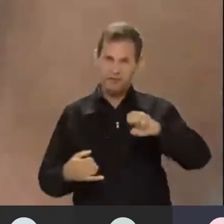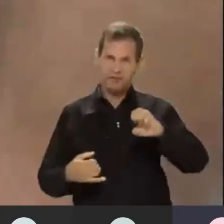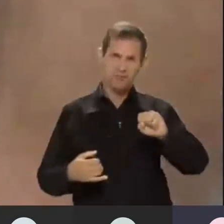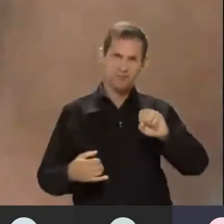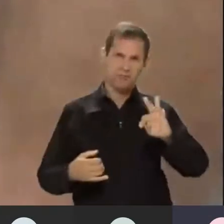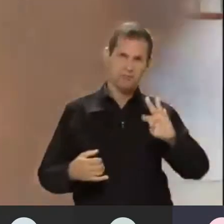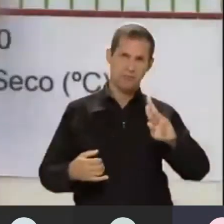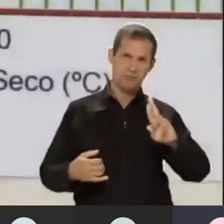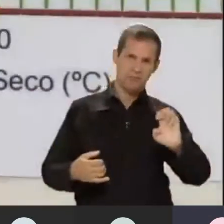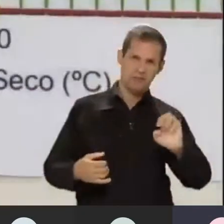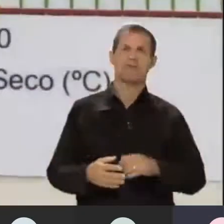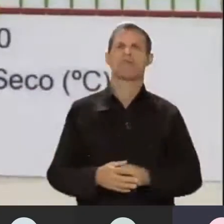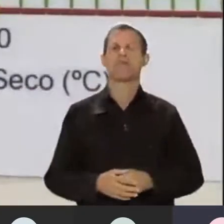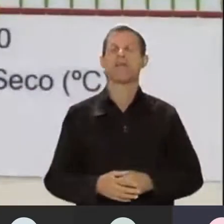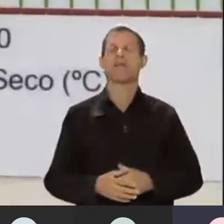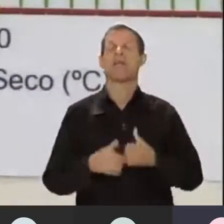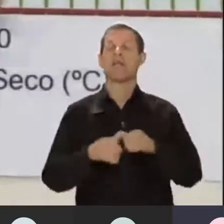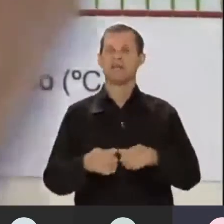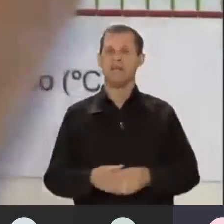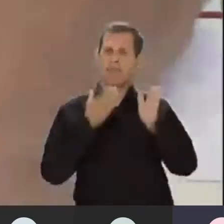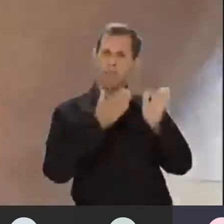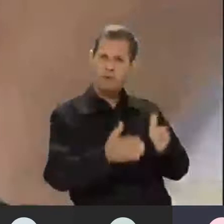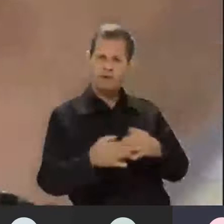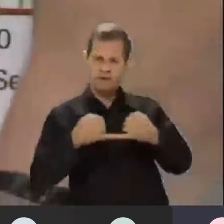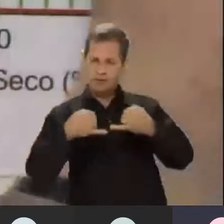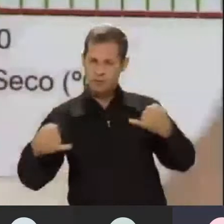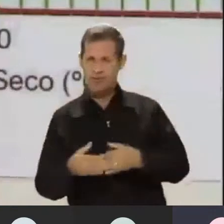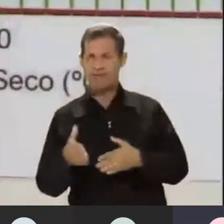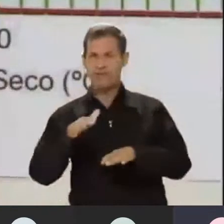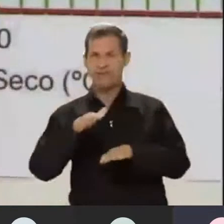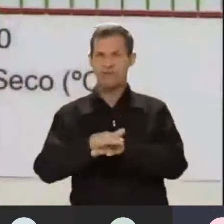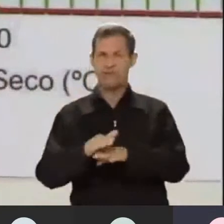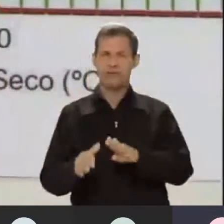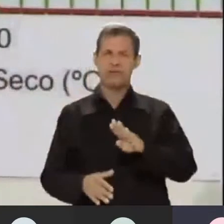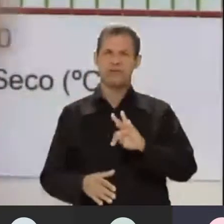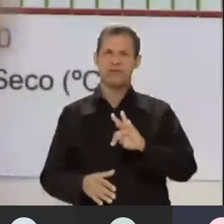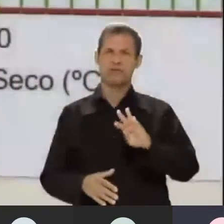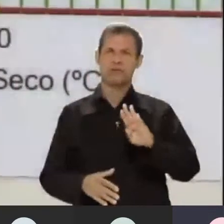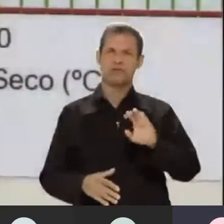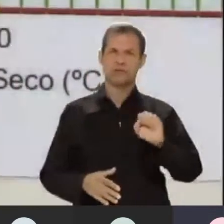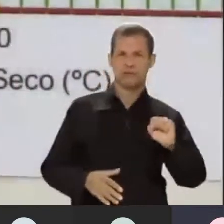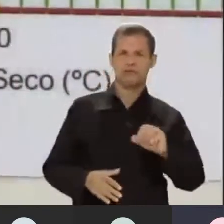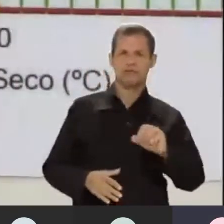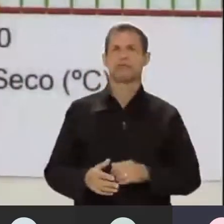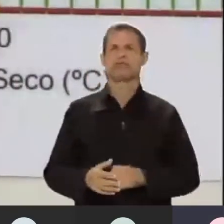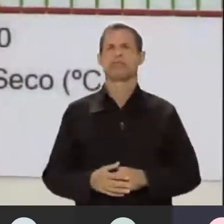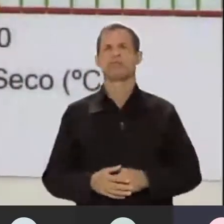mestre, que ela tá paralela com a minha linha lá de baixo do bulbo seco.